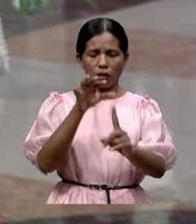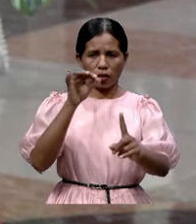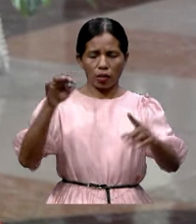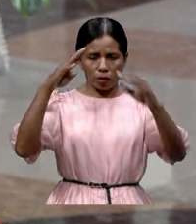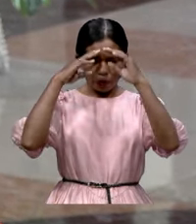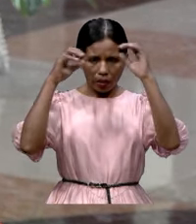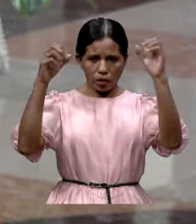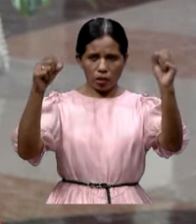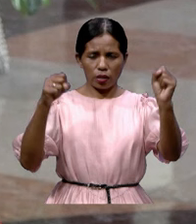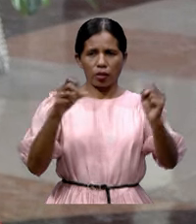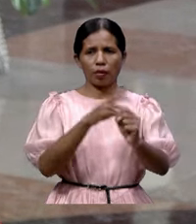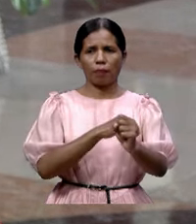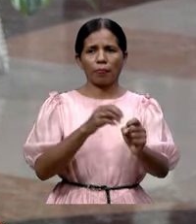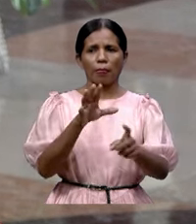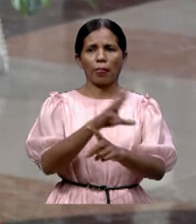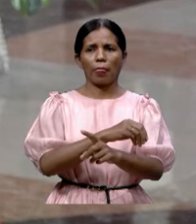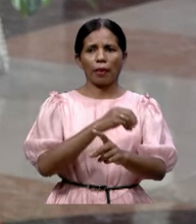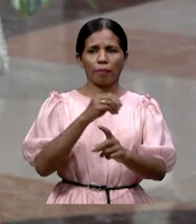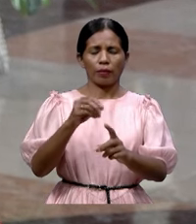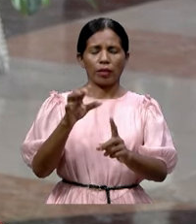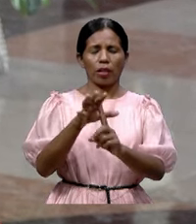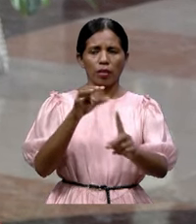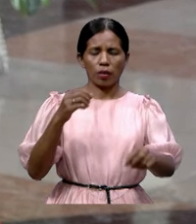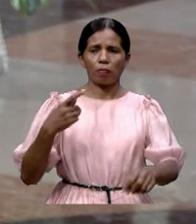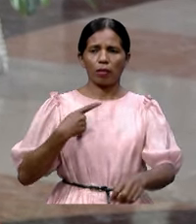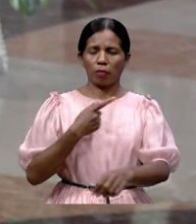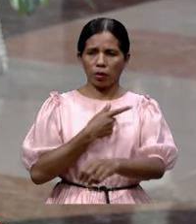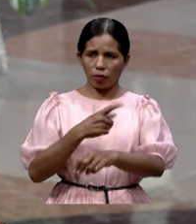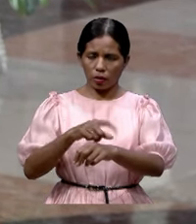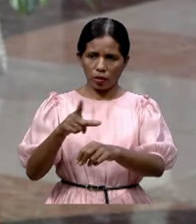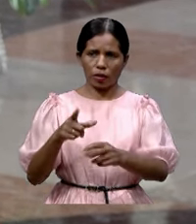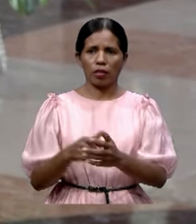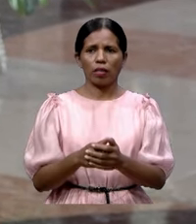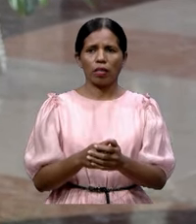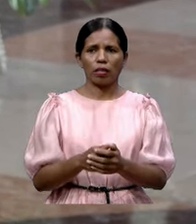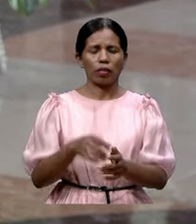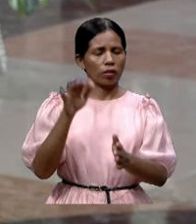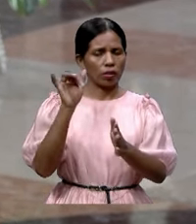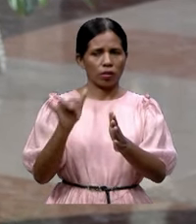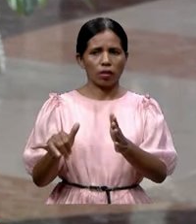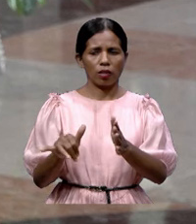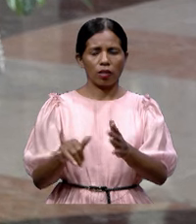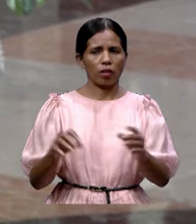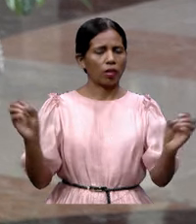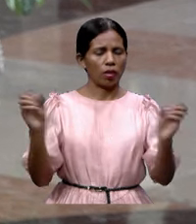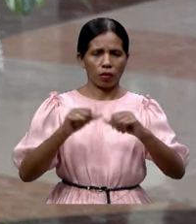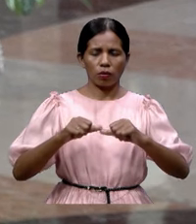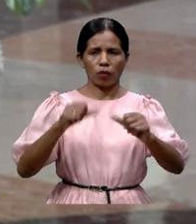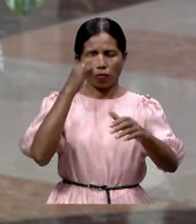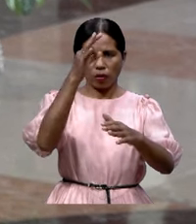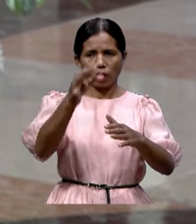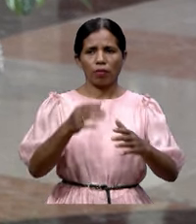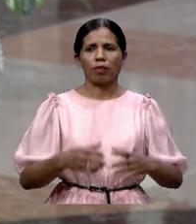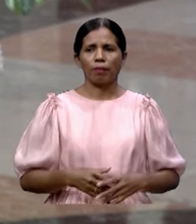Presidente da República, não mos segue eleições parlamentares, ela ficou ego de bacalhau, lá o baoi. Nema